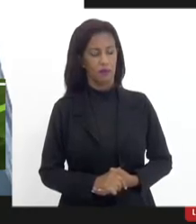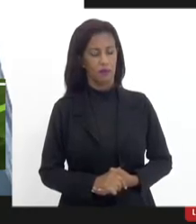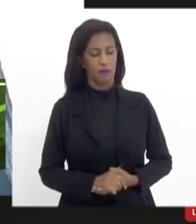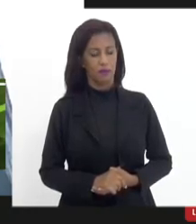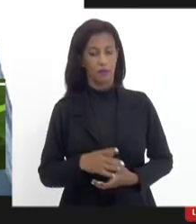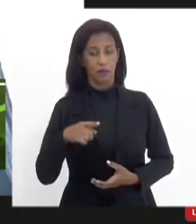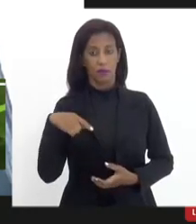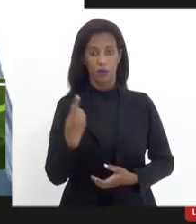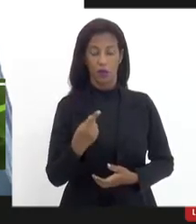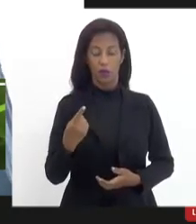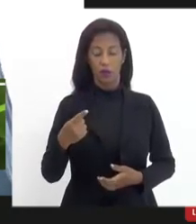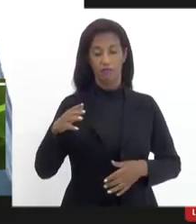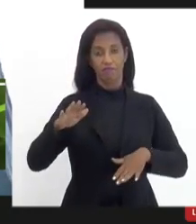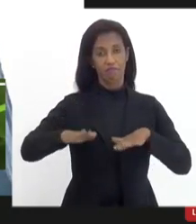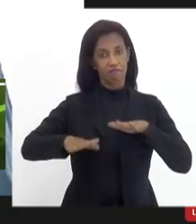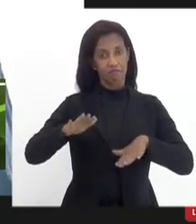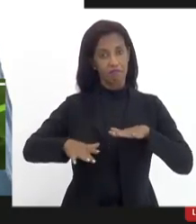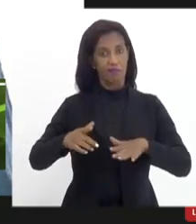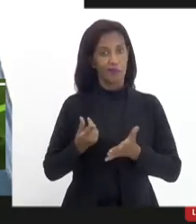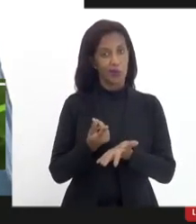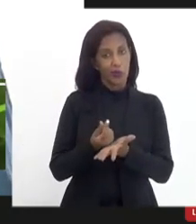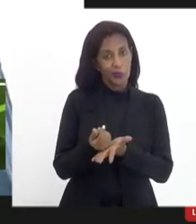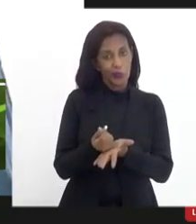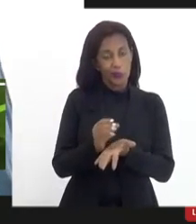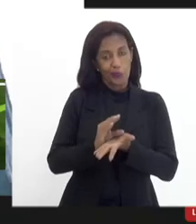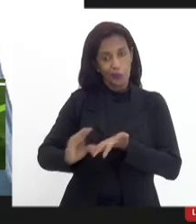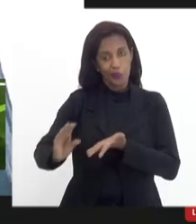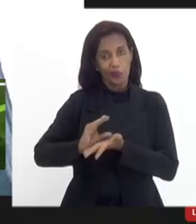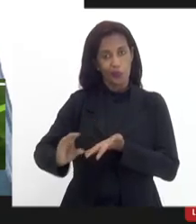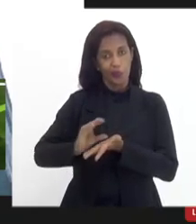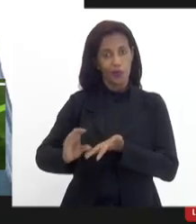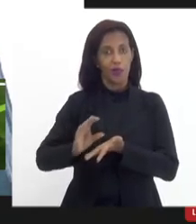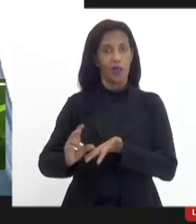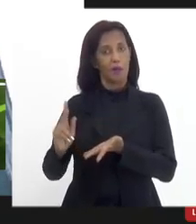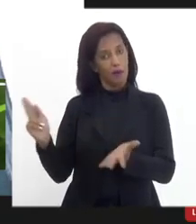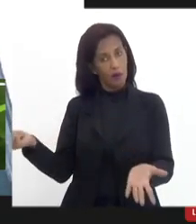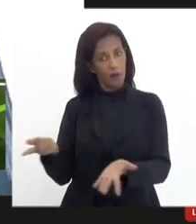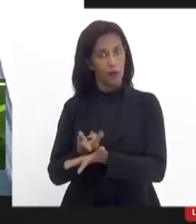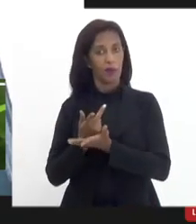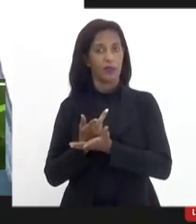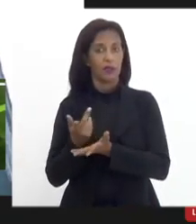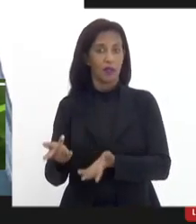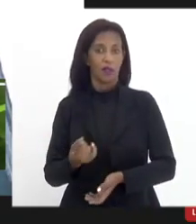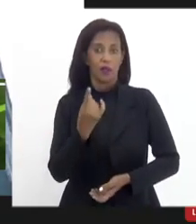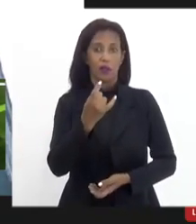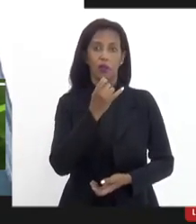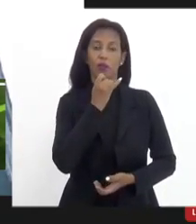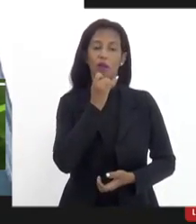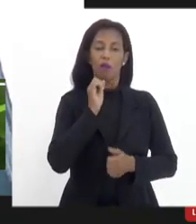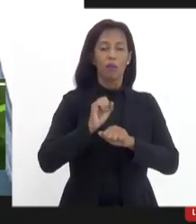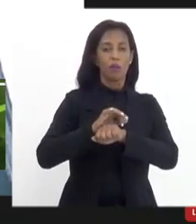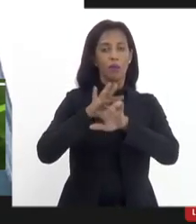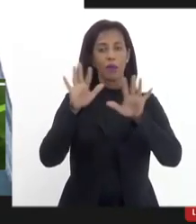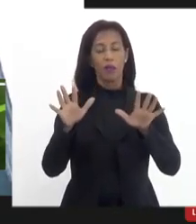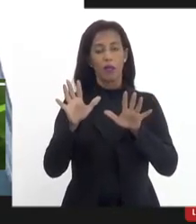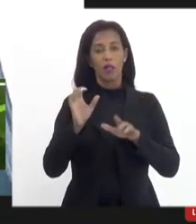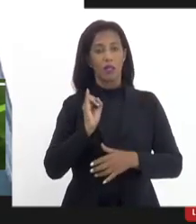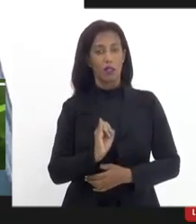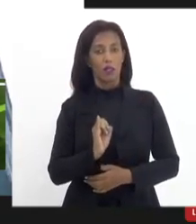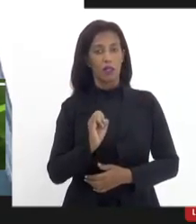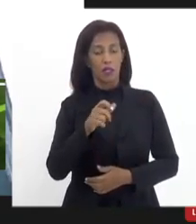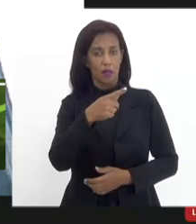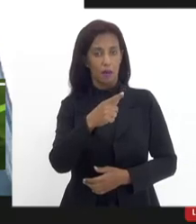nós dependemos, sim, de orçamento e planejamento para executá-la. Então, ela deu um exemplo muito claro. Se